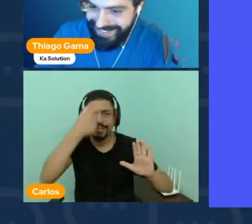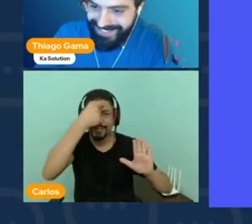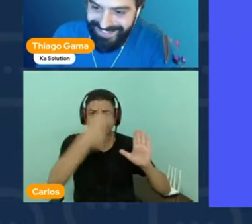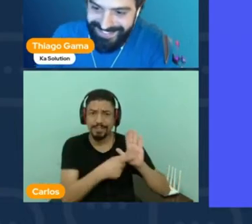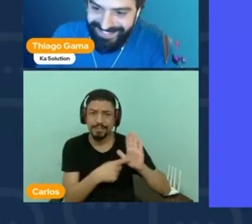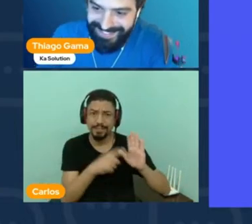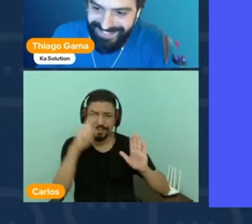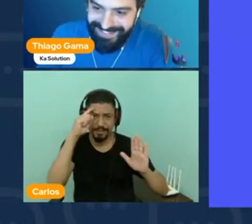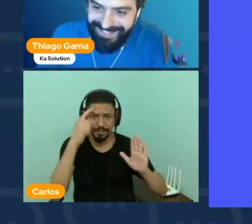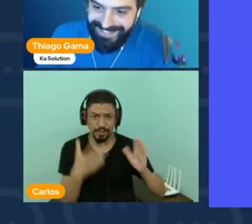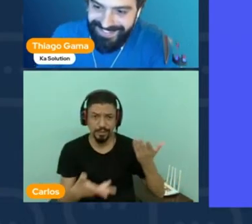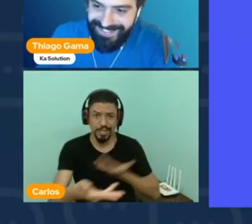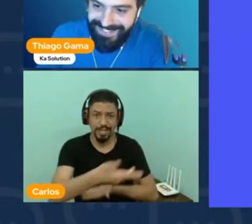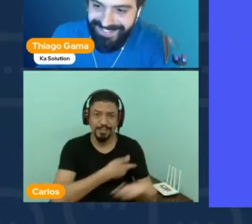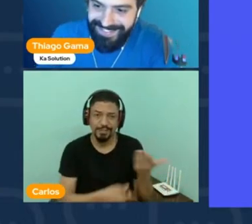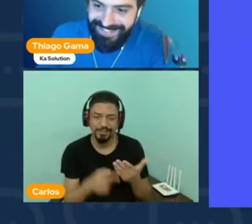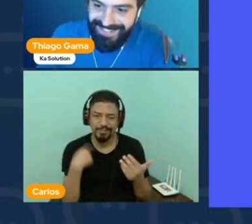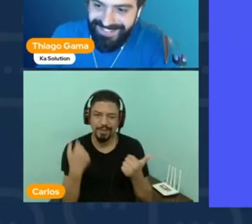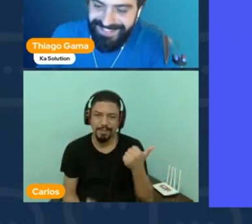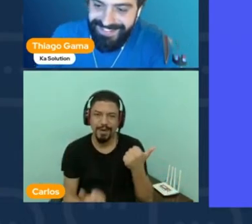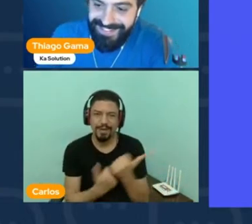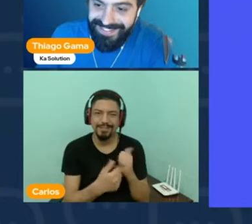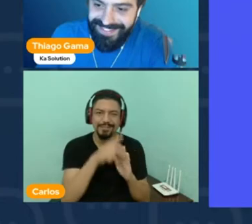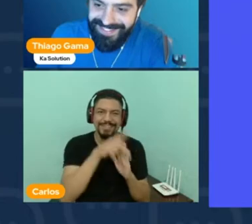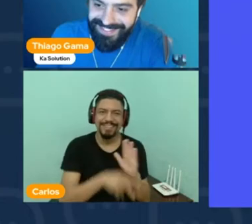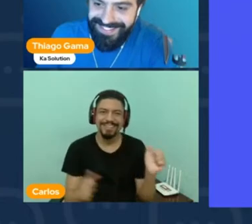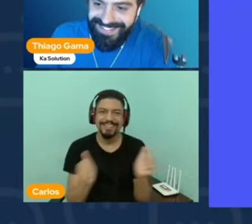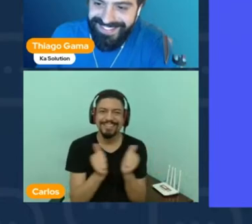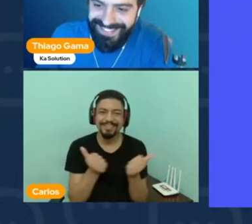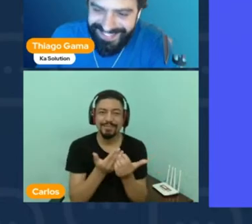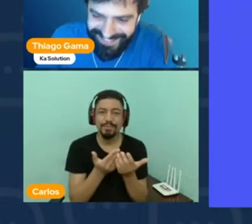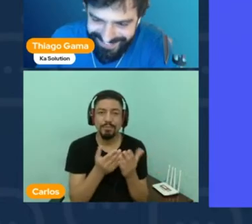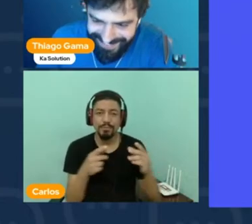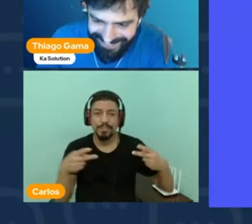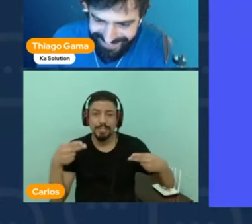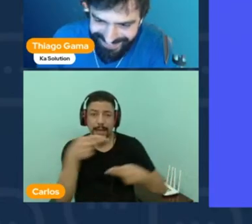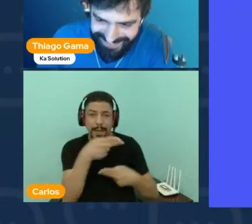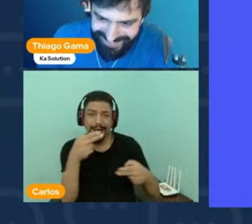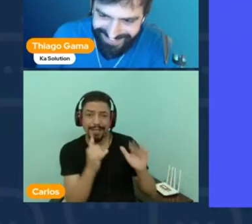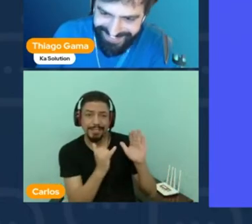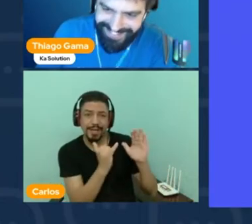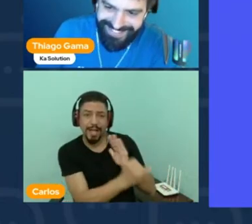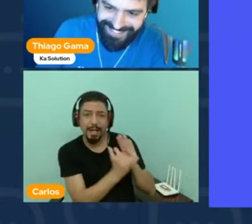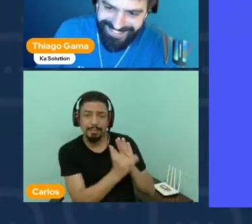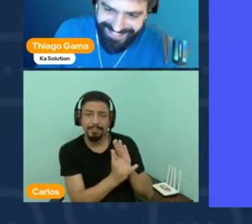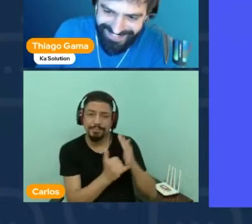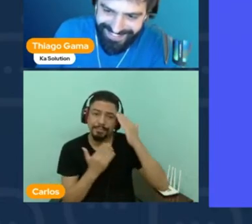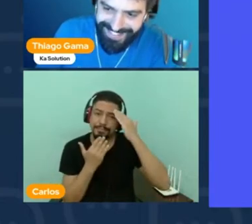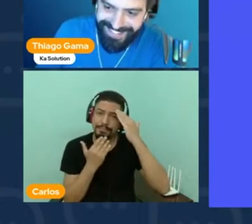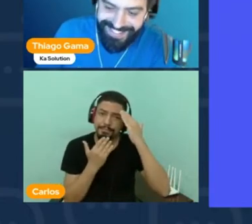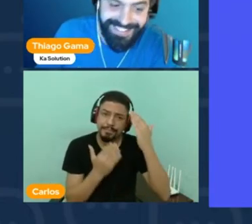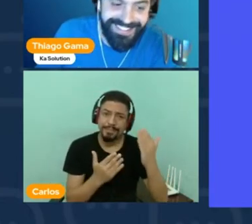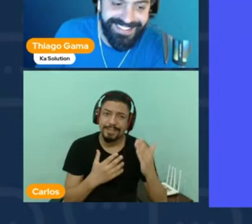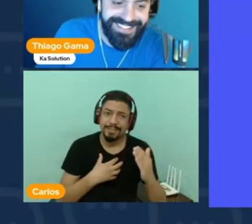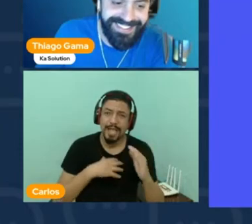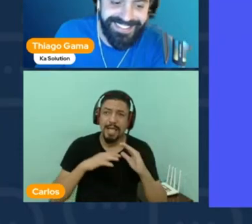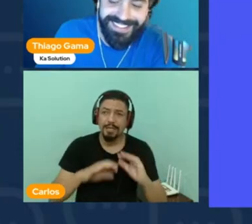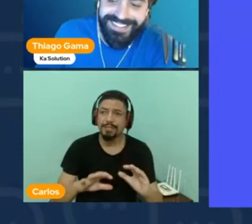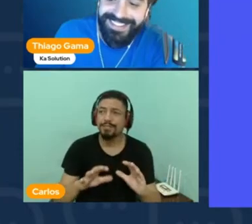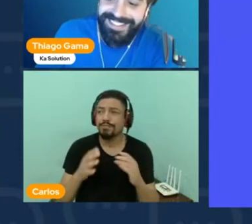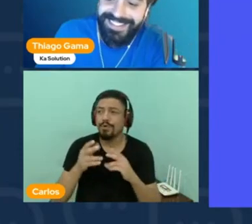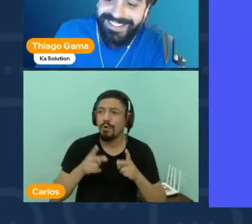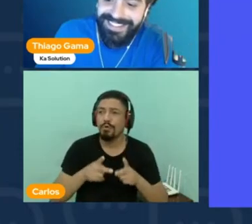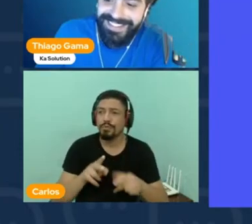gente está aqui apoiando aí o projeto em parceria com o Sebrae Startups também. E muito obrigada aí. Continuamos na